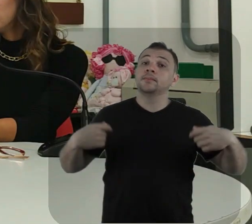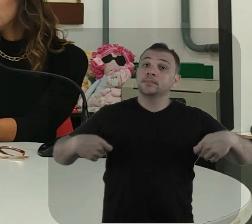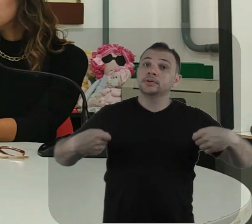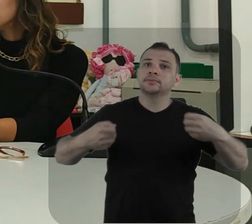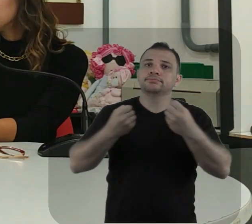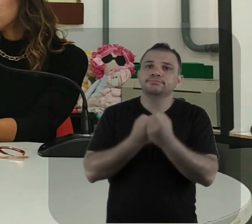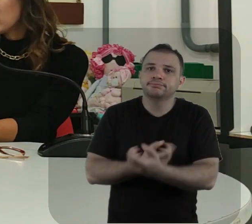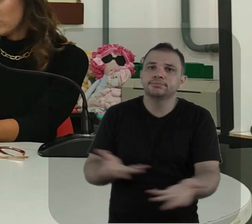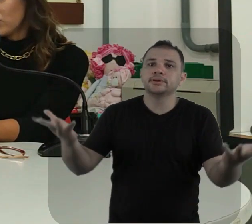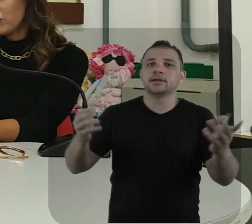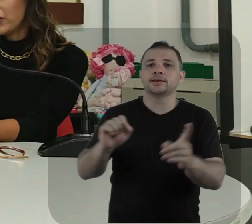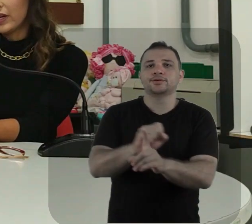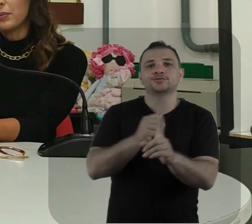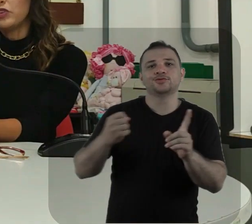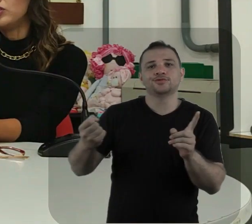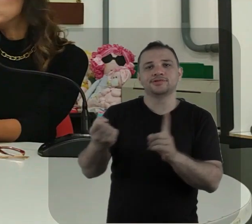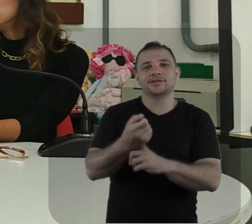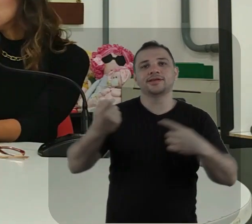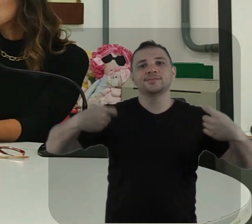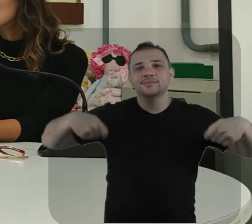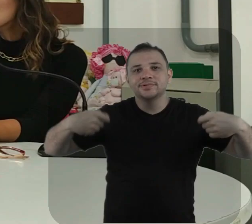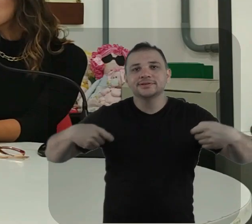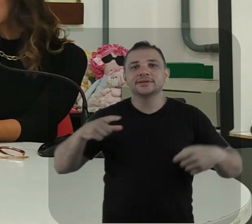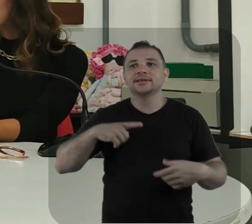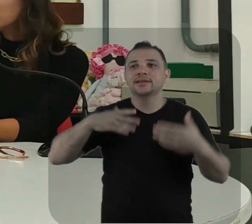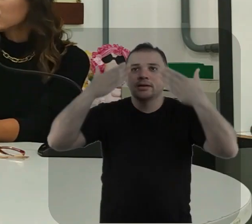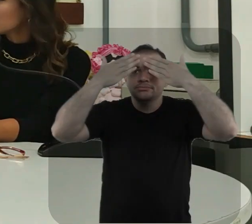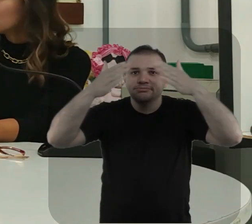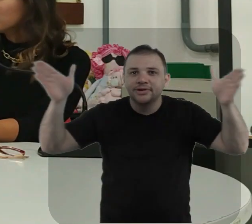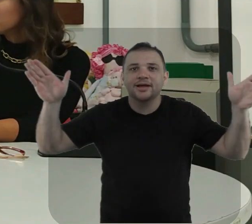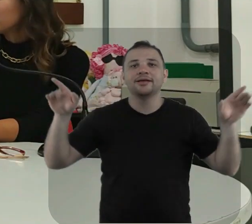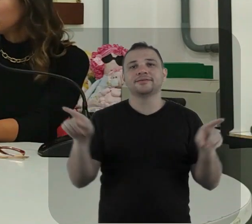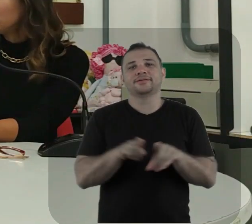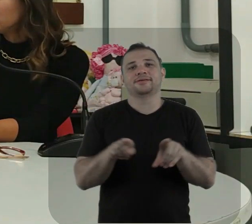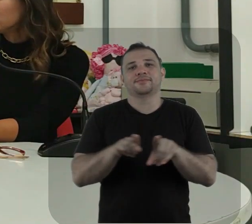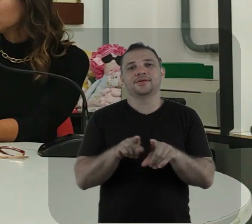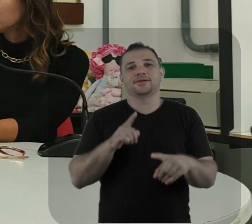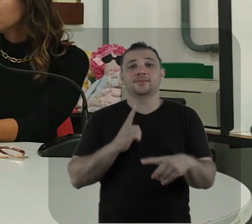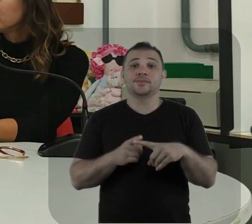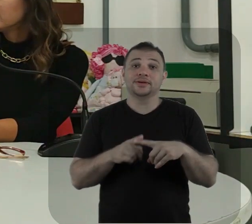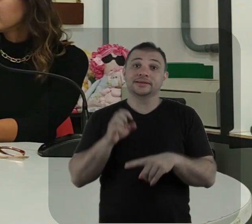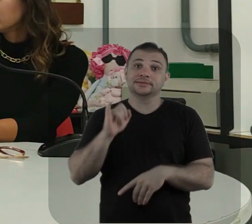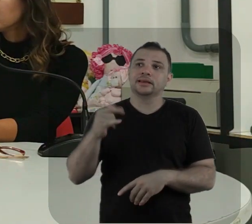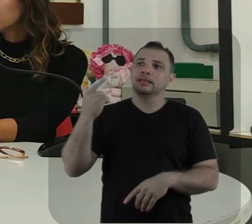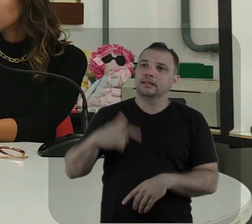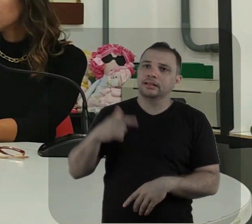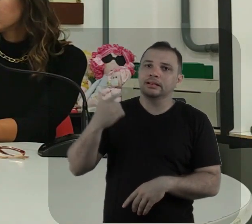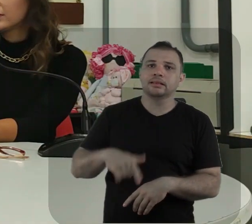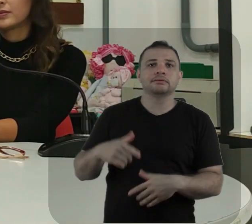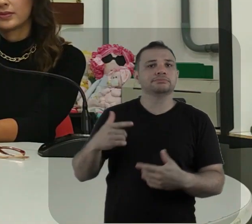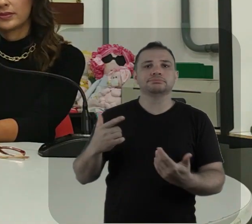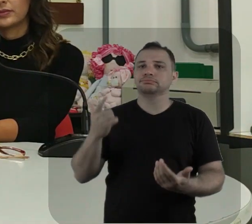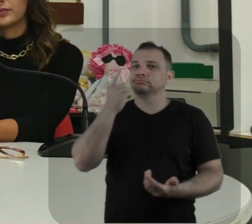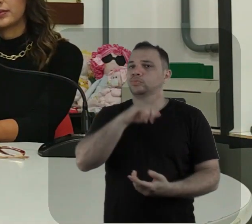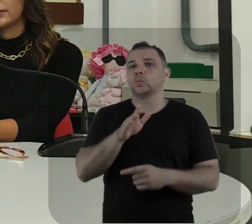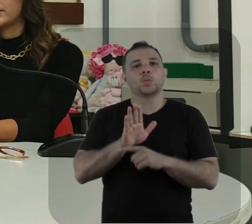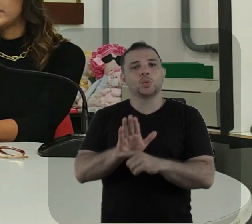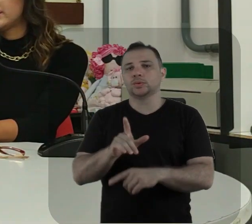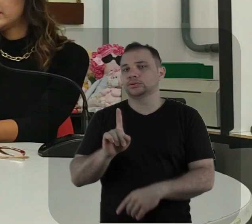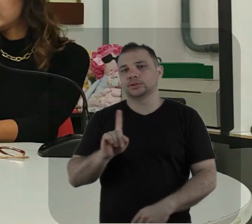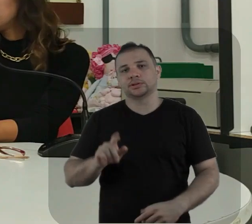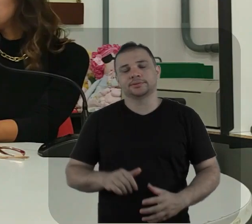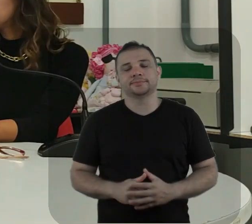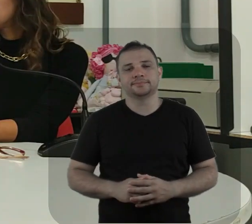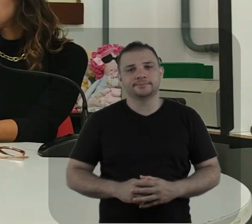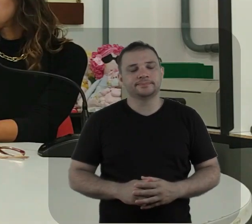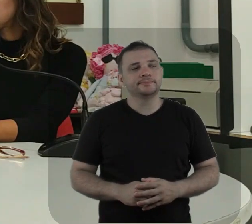mais ampliada, né? Porque senão a gente fica repetindo um discurso que acaba não sendo muito efetivo. Sim, sim. E aí, pensando um pouco